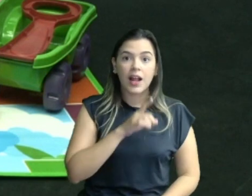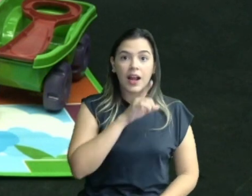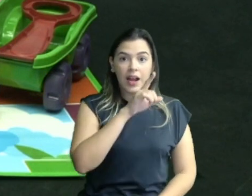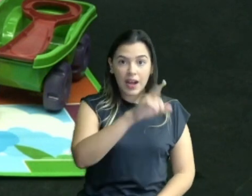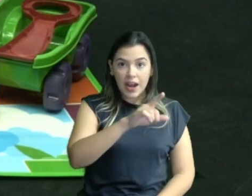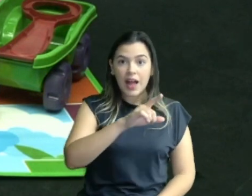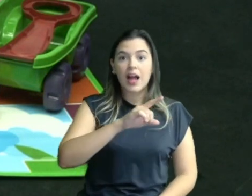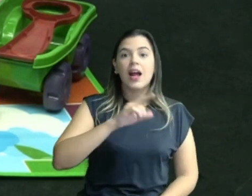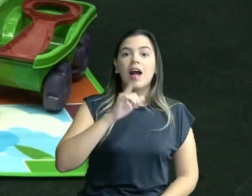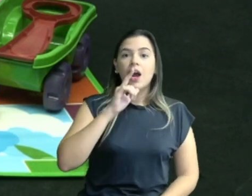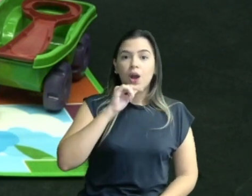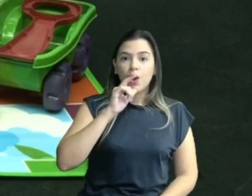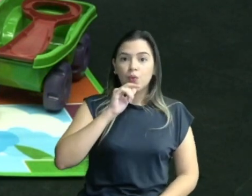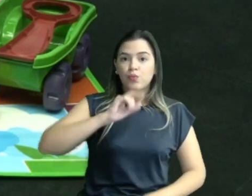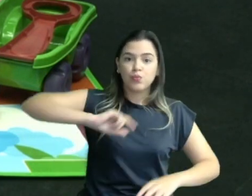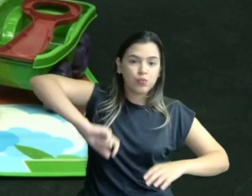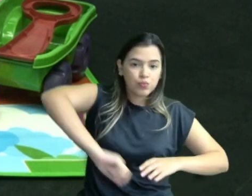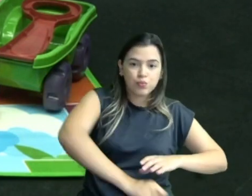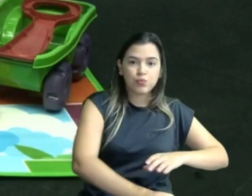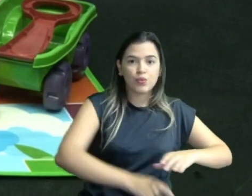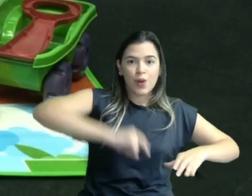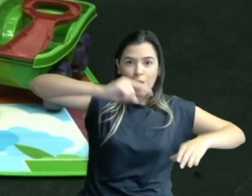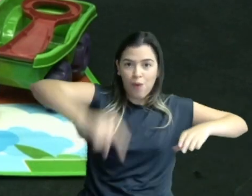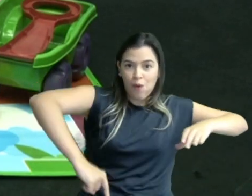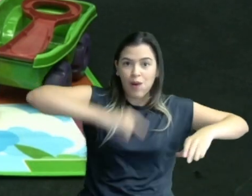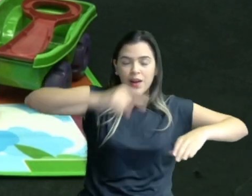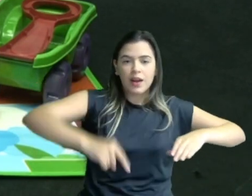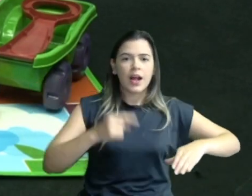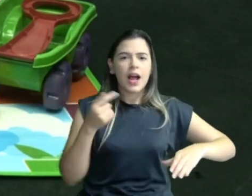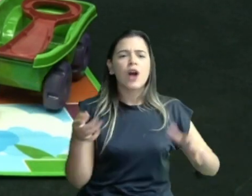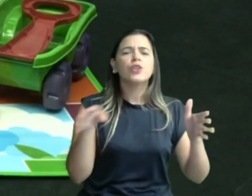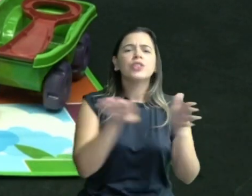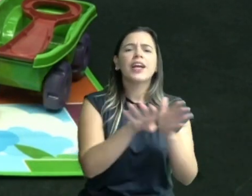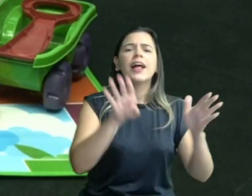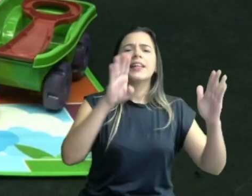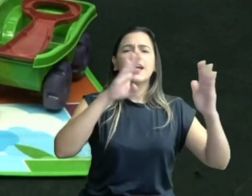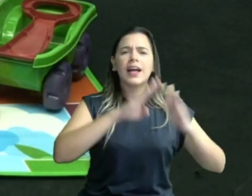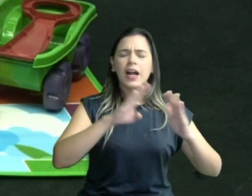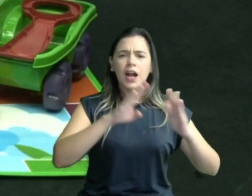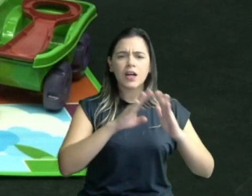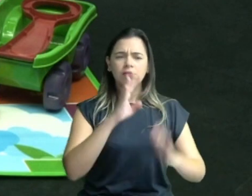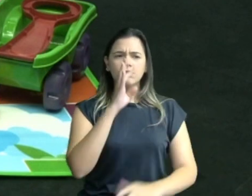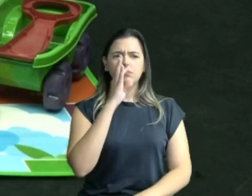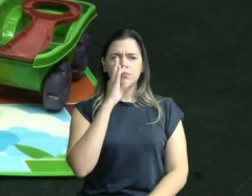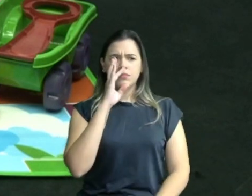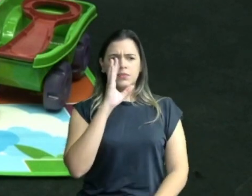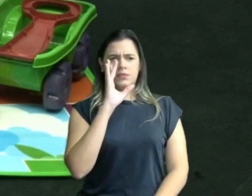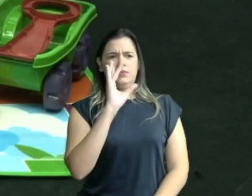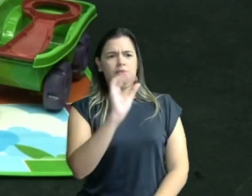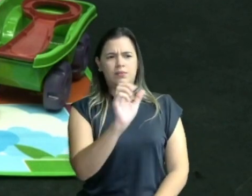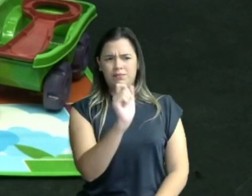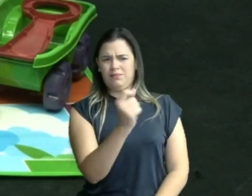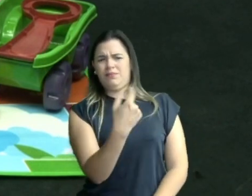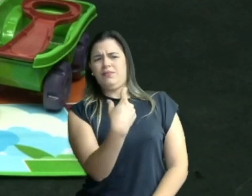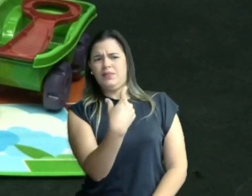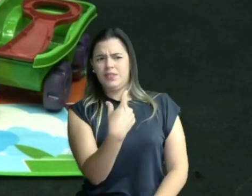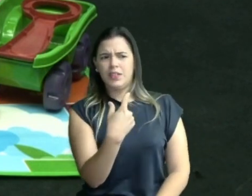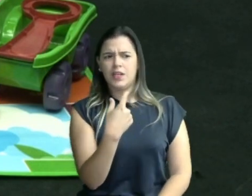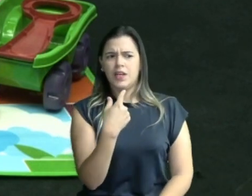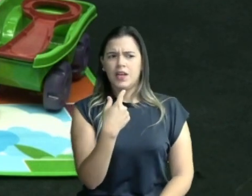velho Moinho ao chegar ao endereço avistou uma velhinha tão estranha que o carteiro